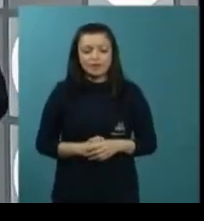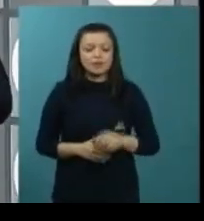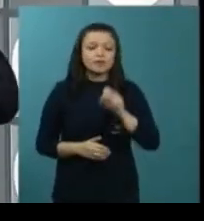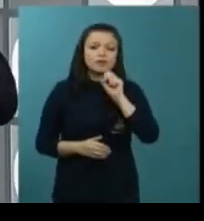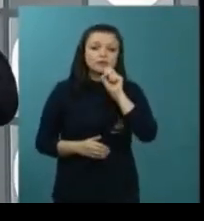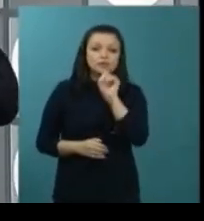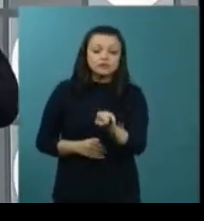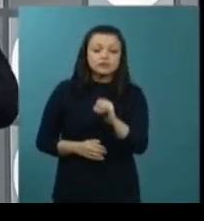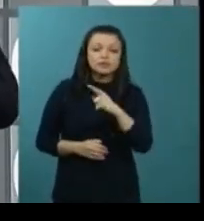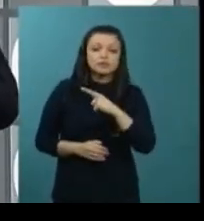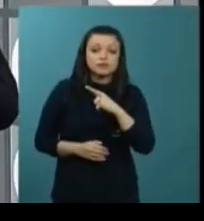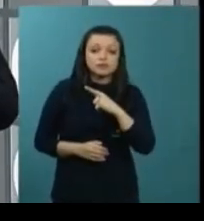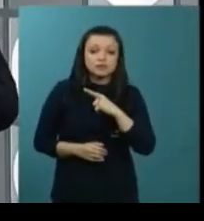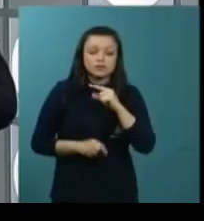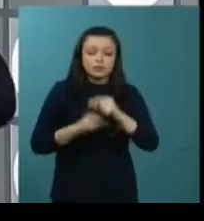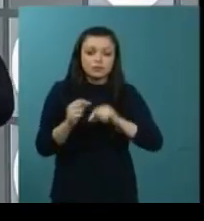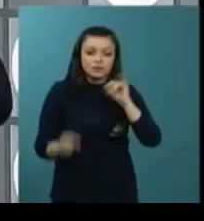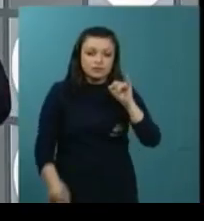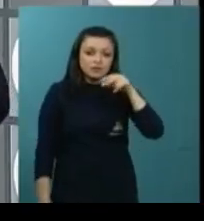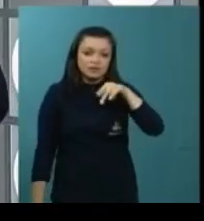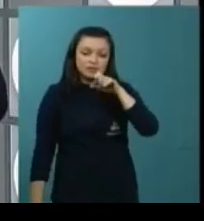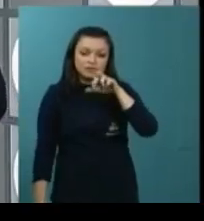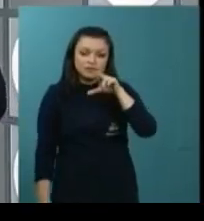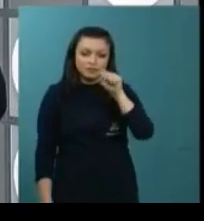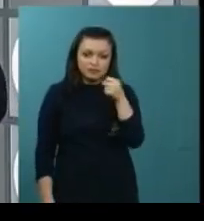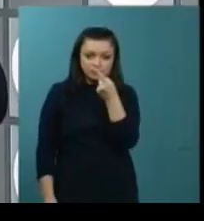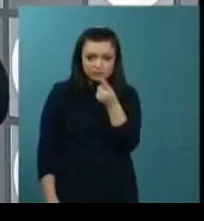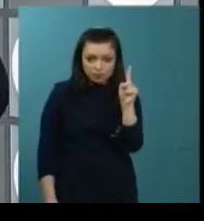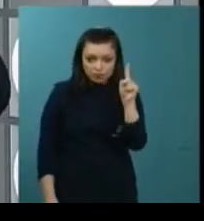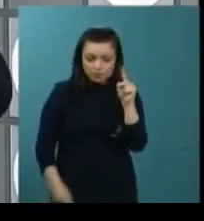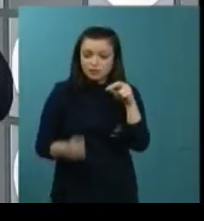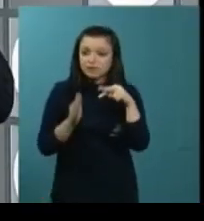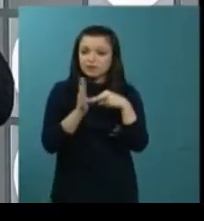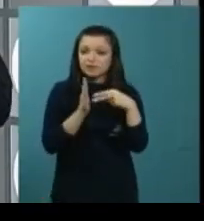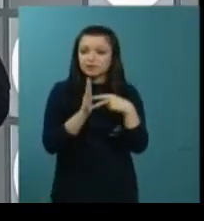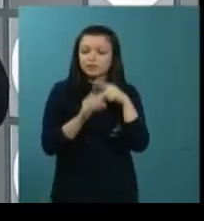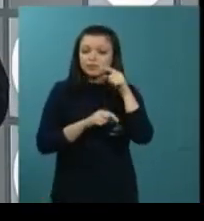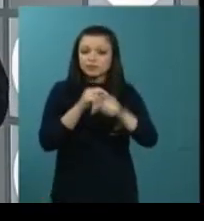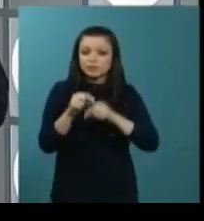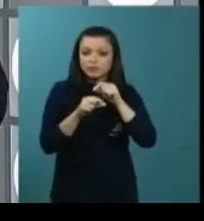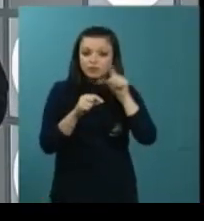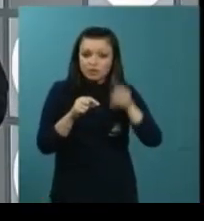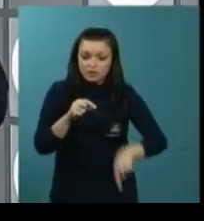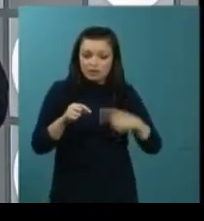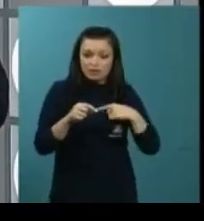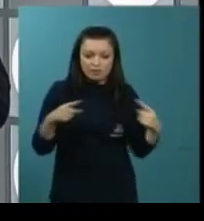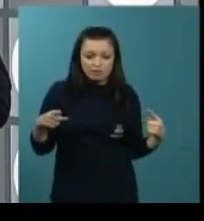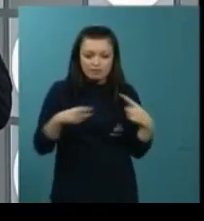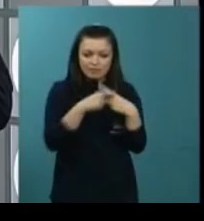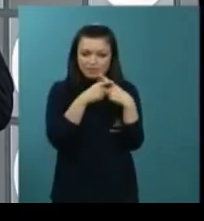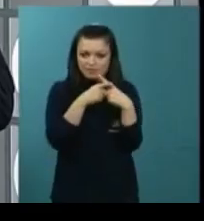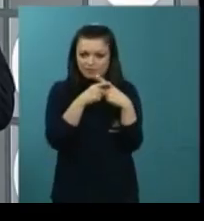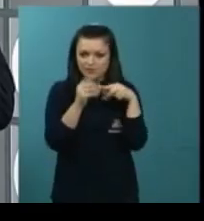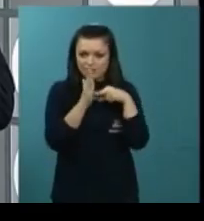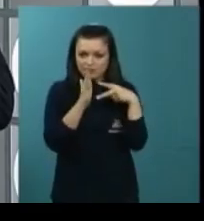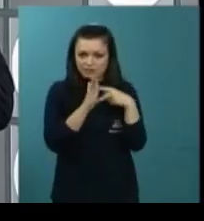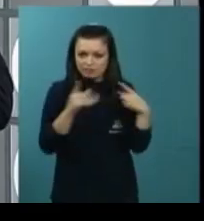Quando fazemos uma interseção, nós estamos fazendo uma multiplicação.